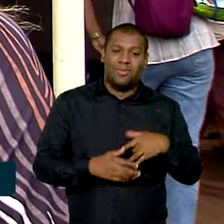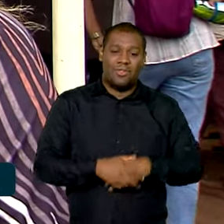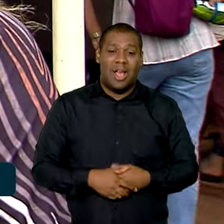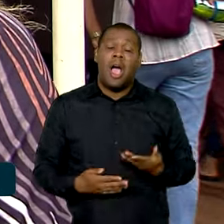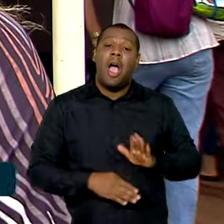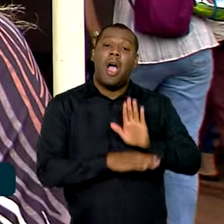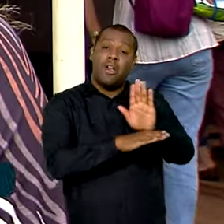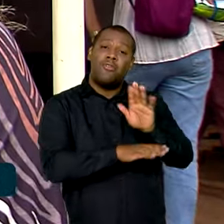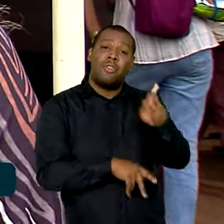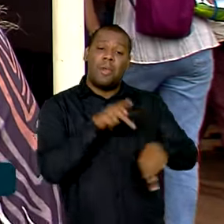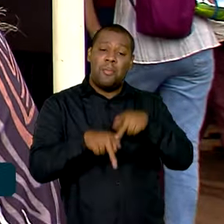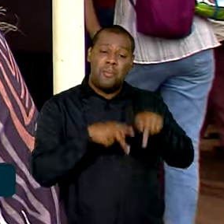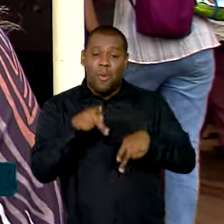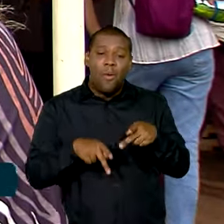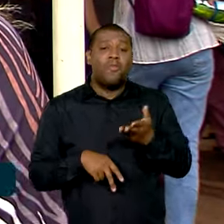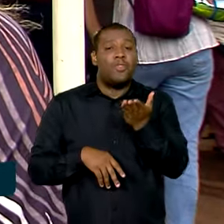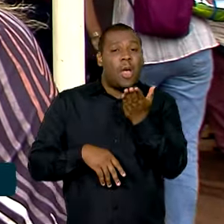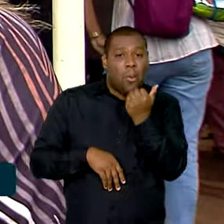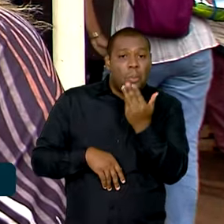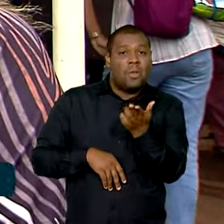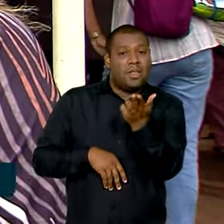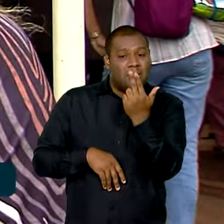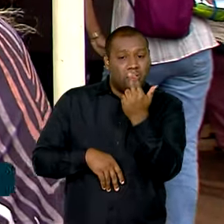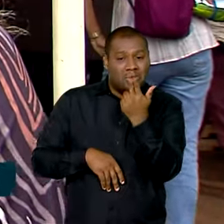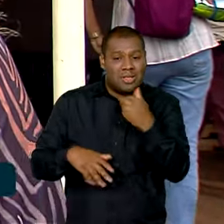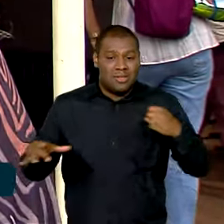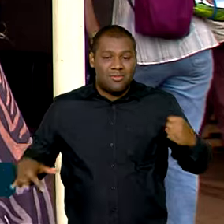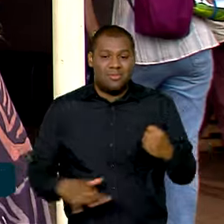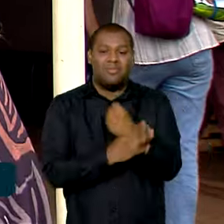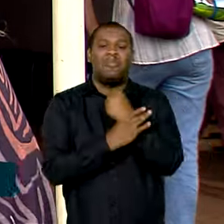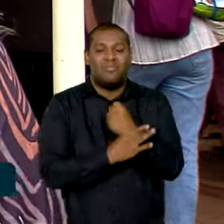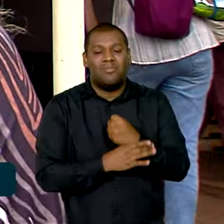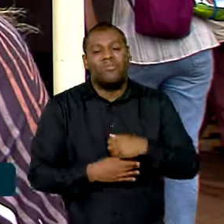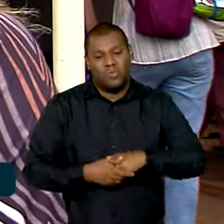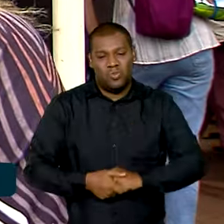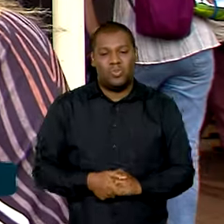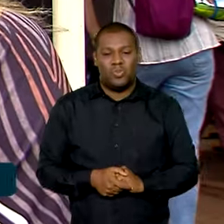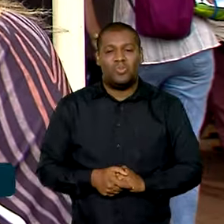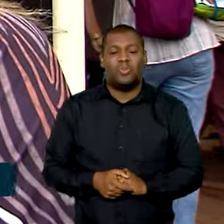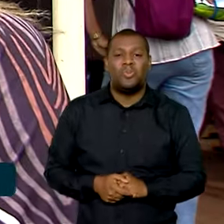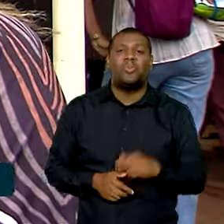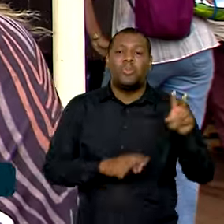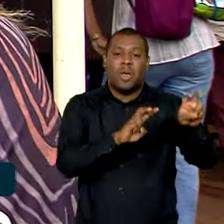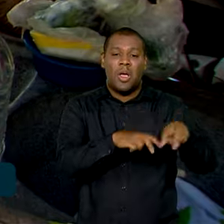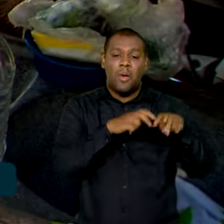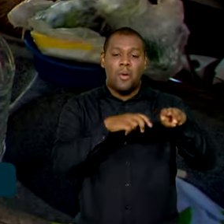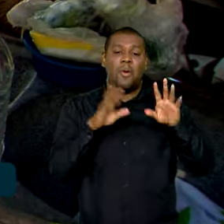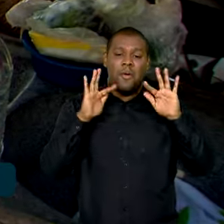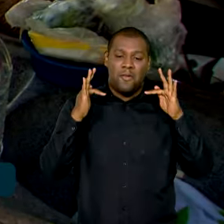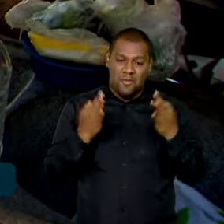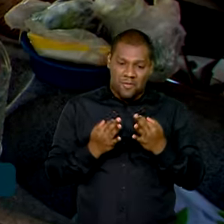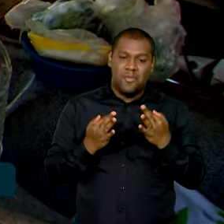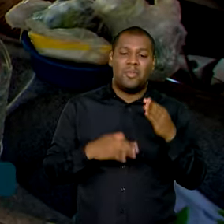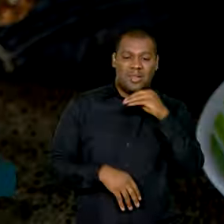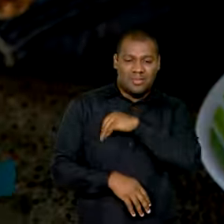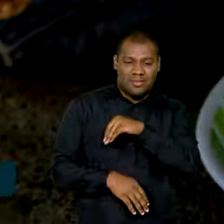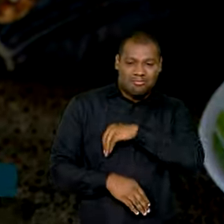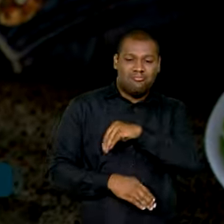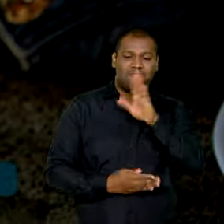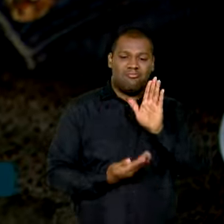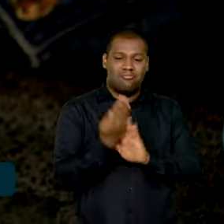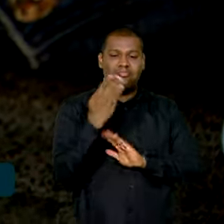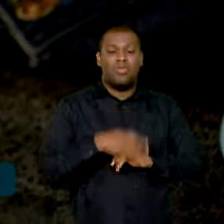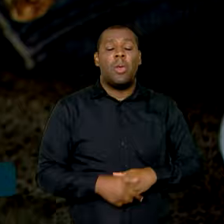insegurança alimentar e nutricional. É uma garantia de renda a comercialização desses agricultores familiares. O programa é uma